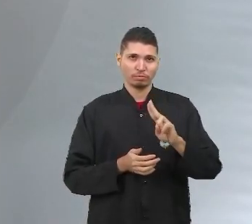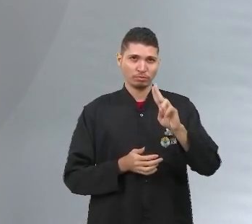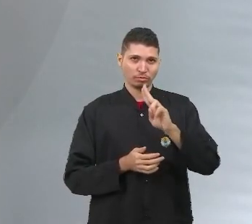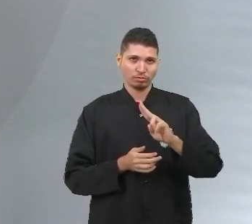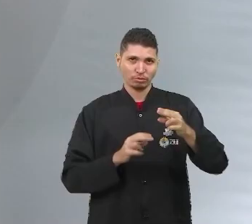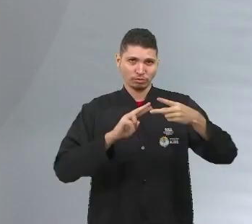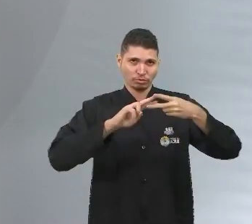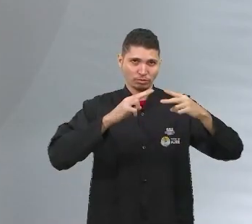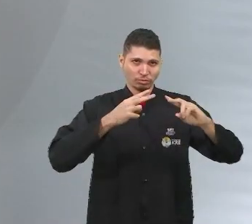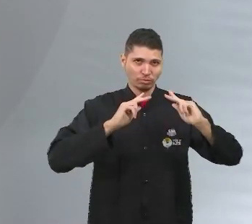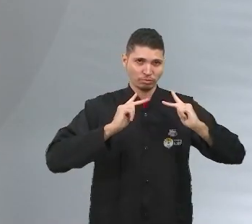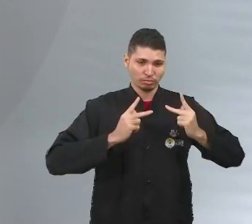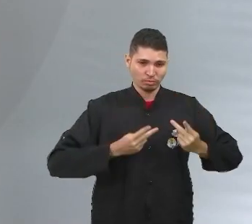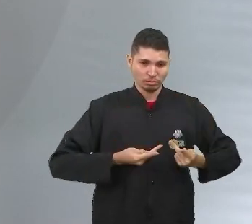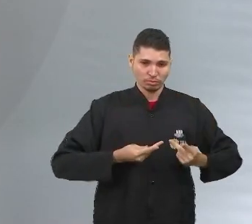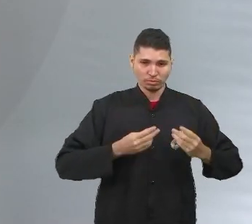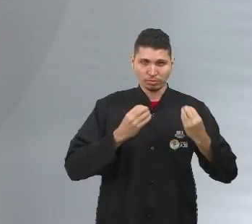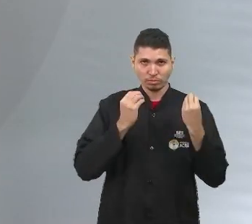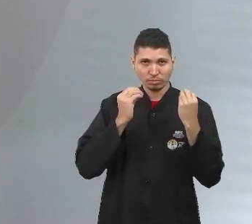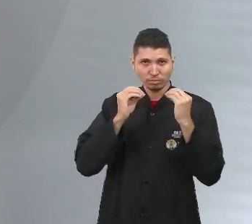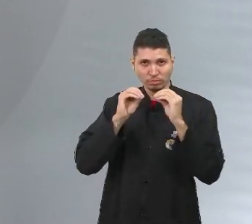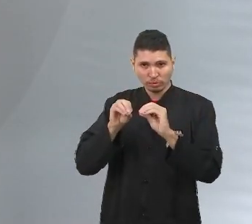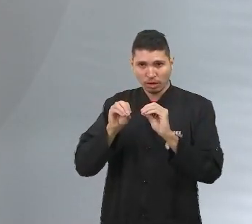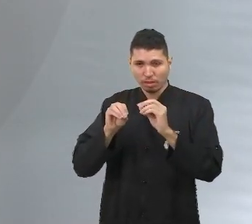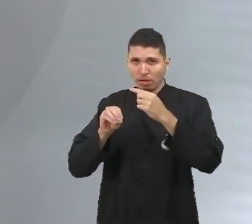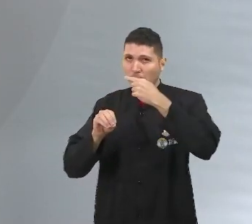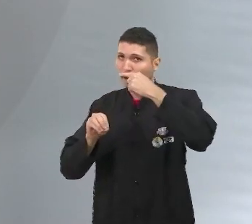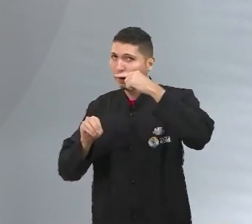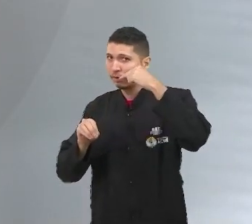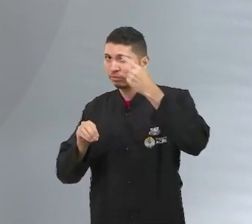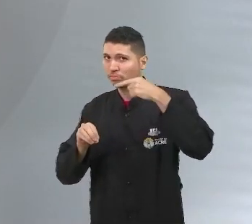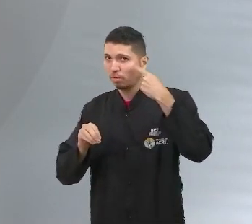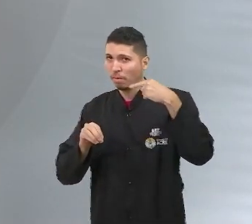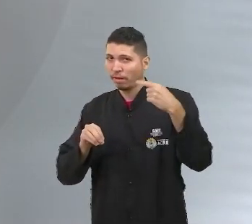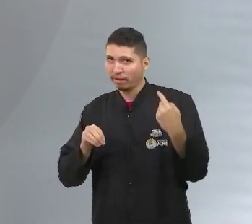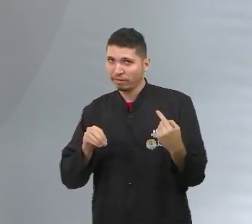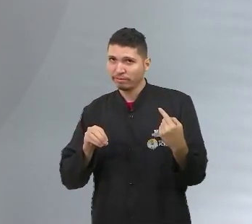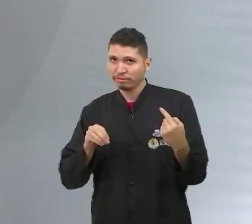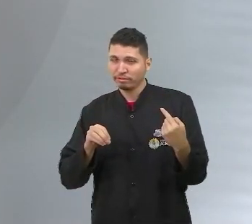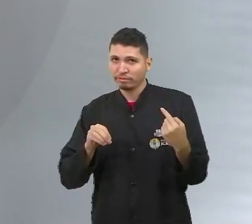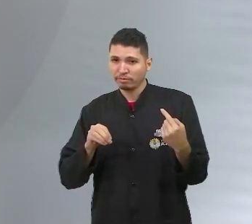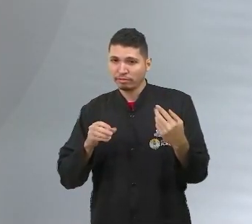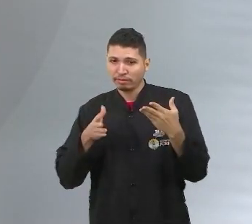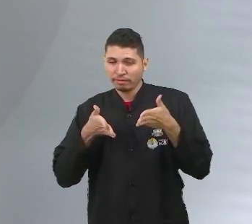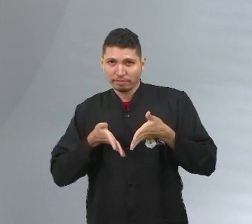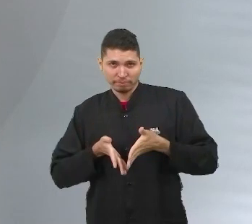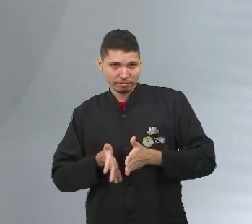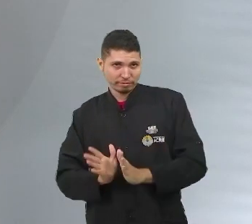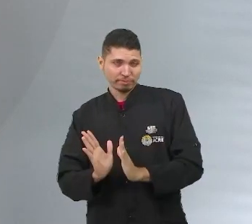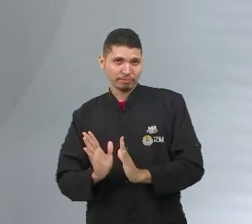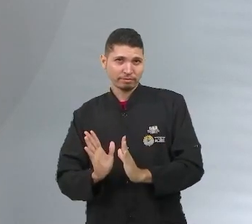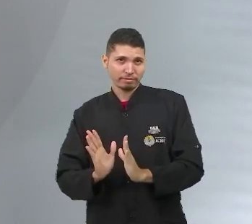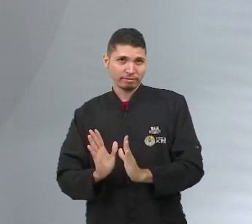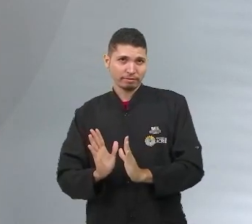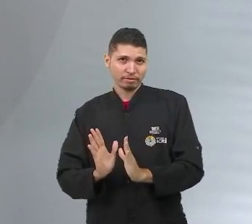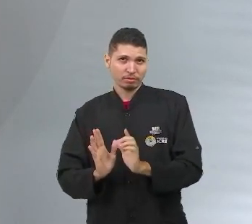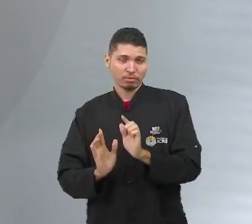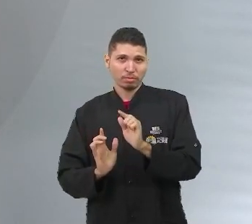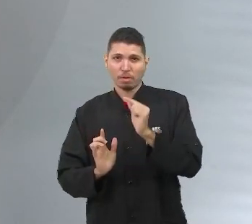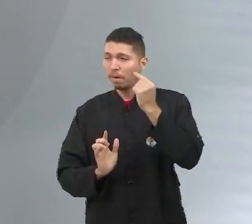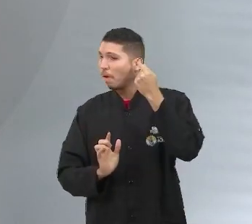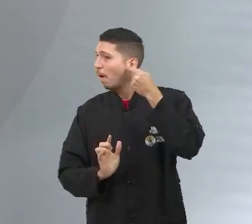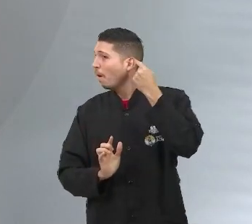humano em um camundongo, e o camundongo, ele nasceu com uma